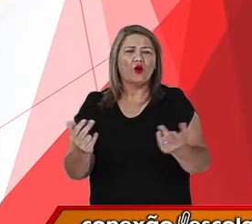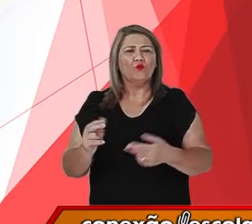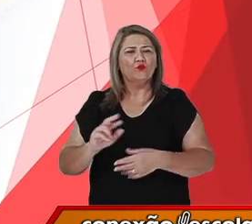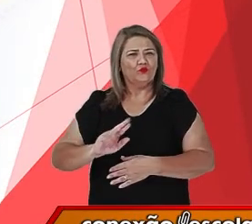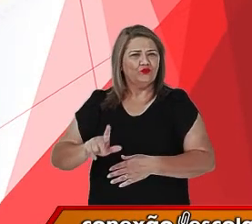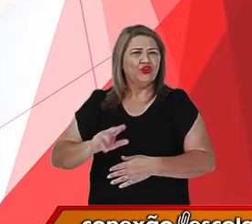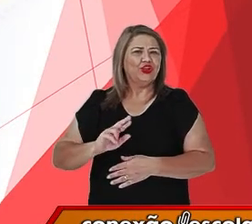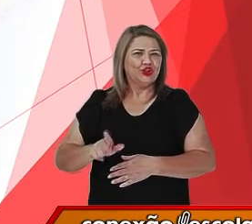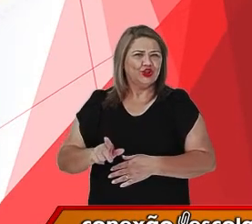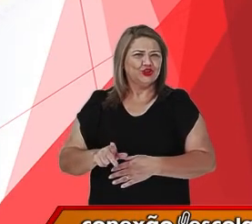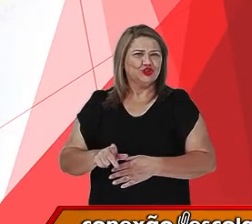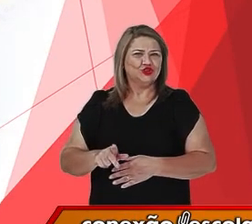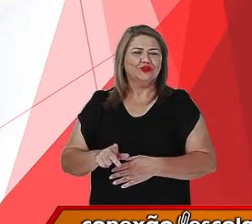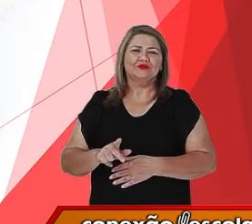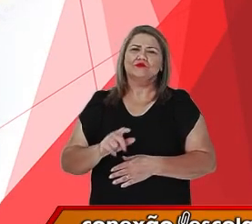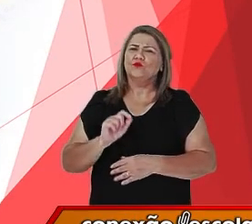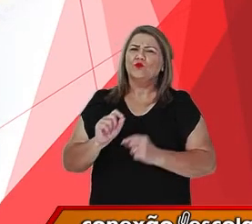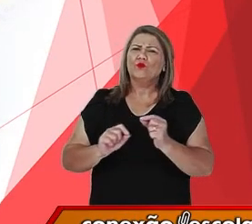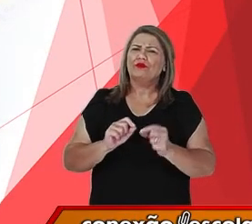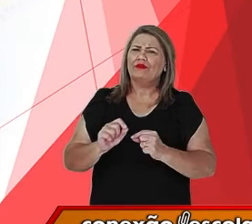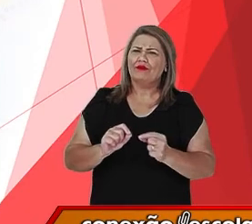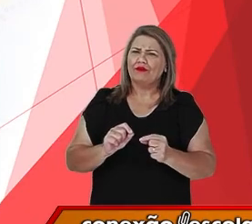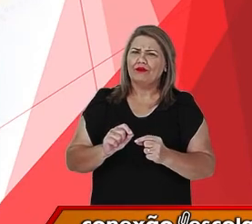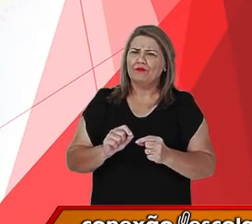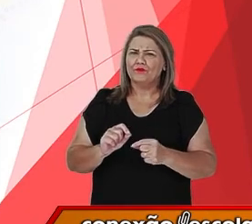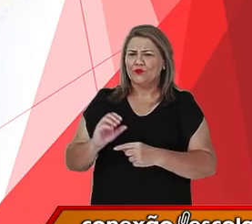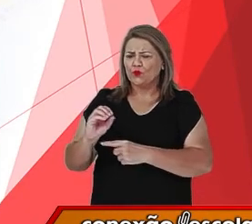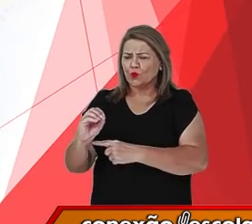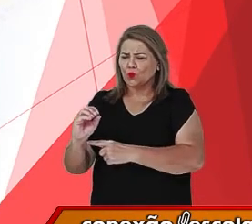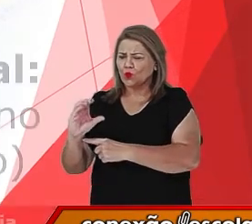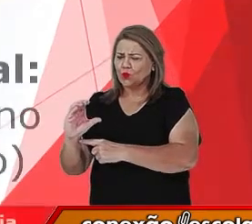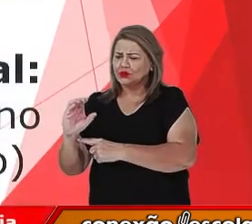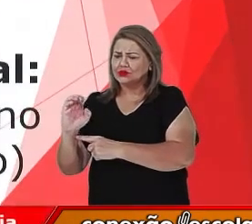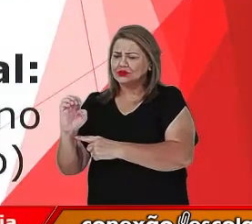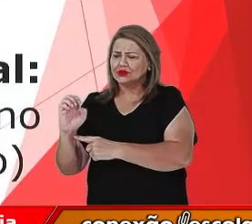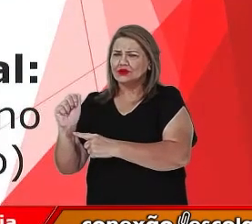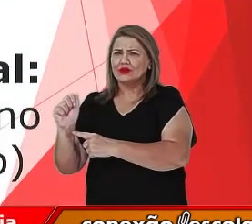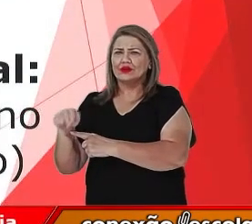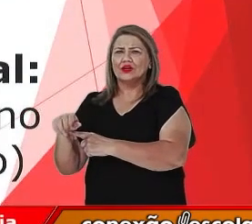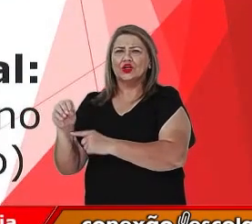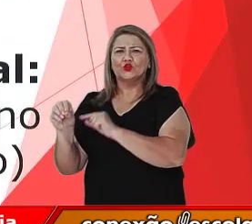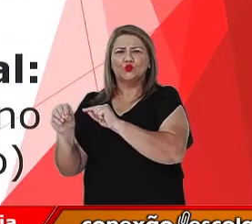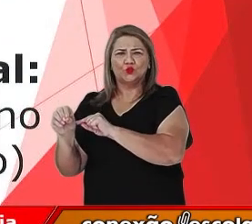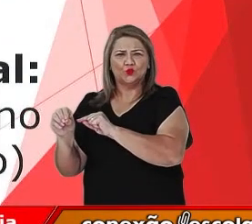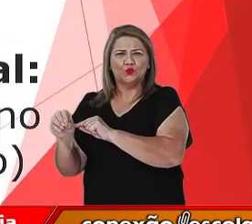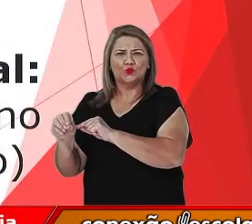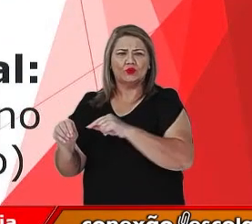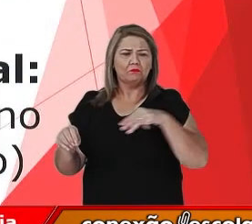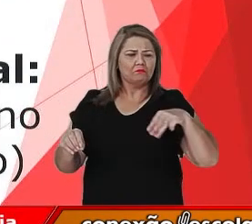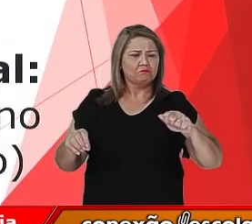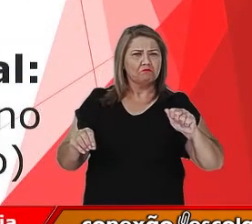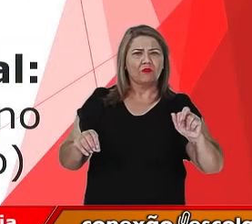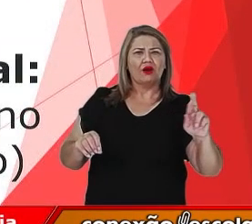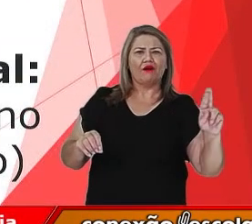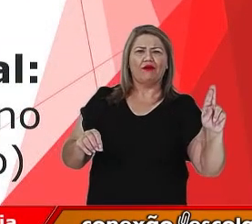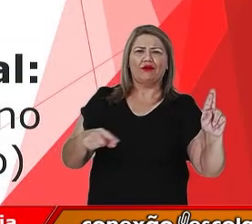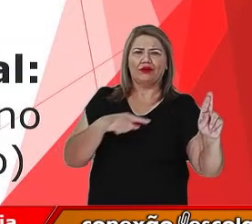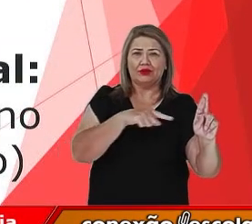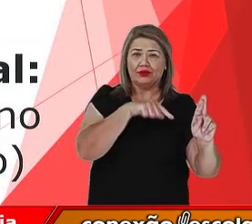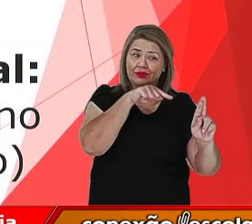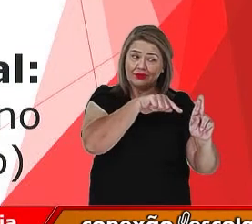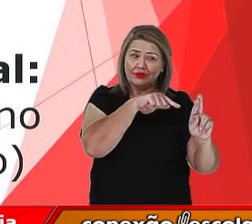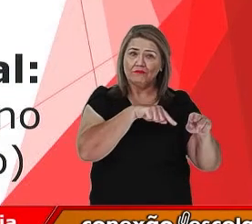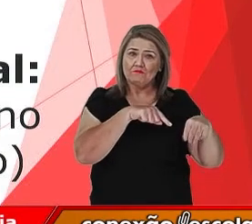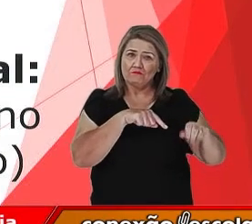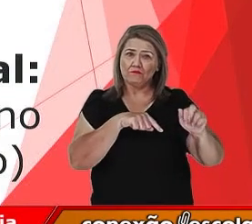são diferentes. E o que garante a diferença entre os oceanos e os mares é porque os mares apresentam